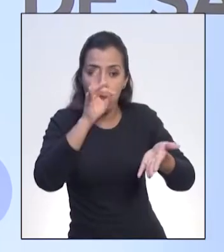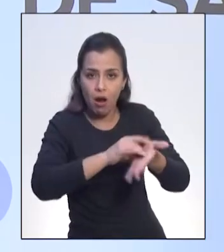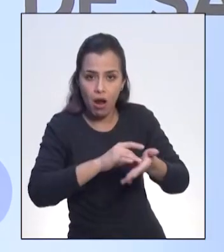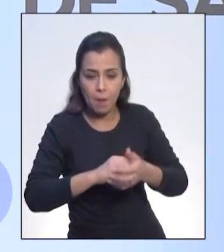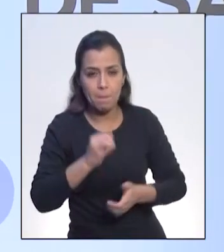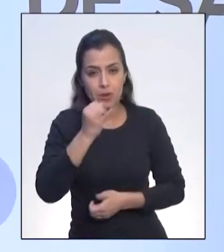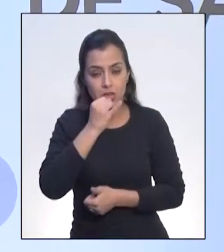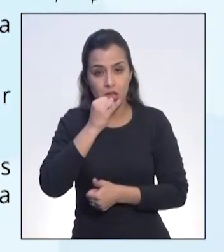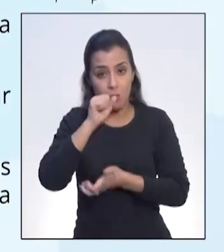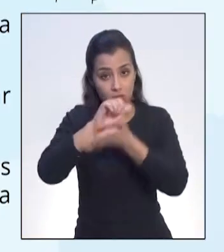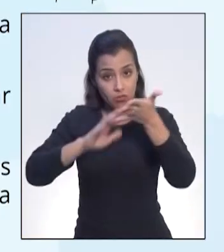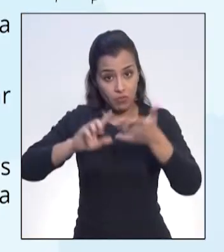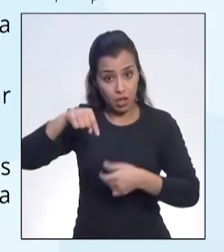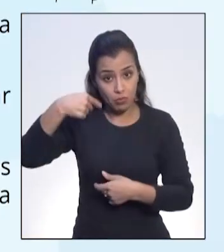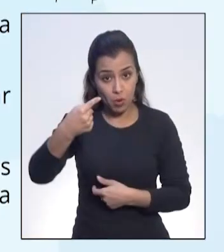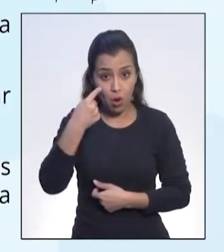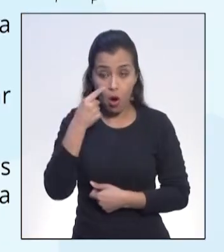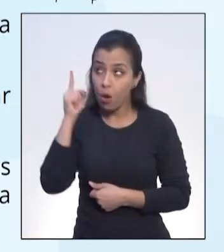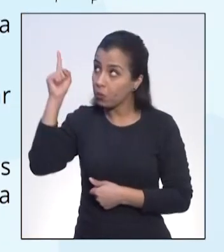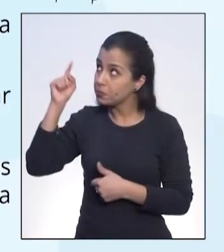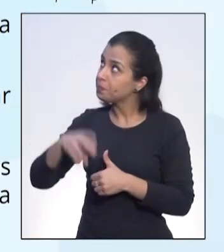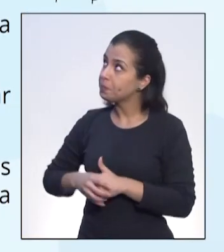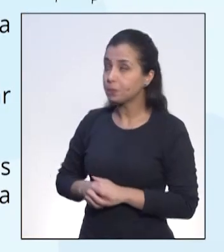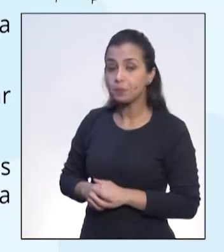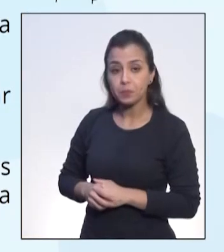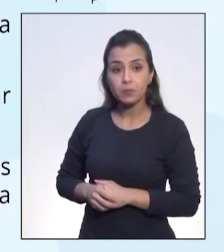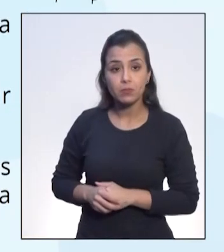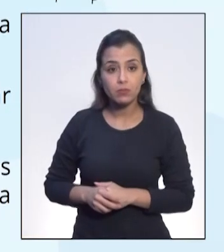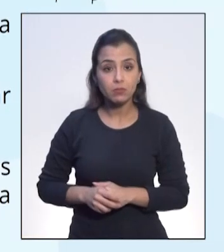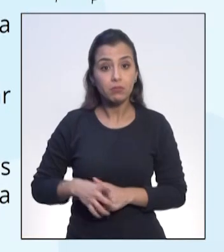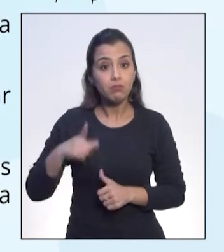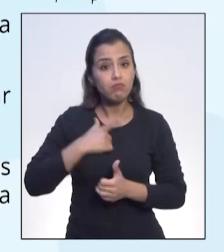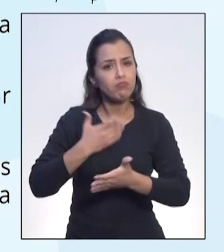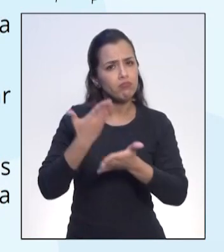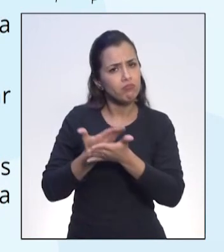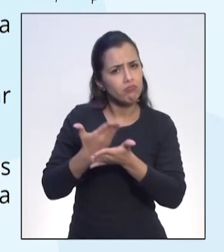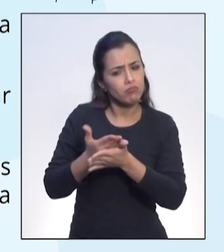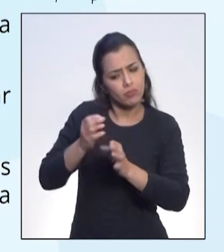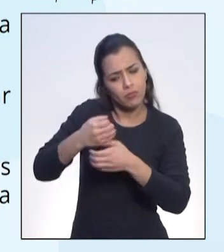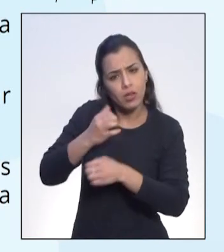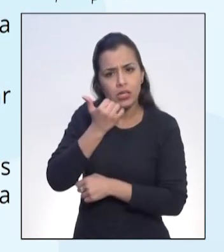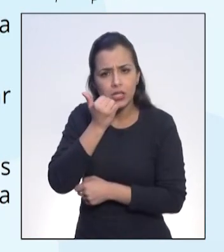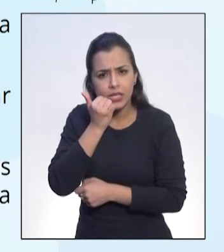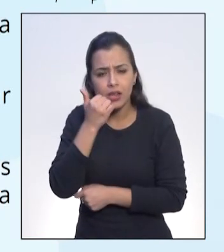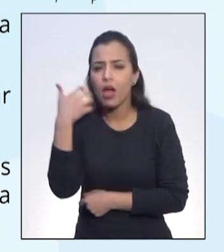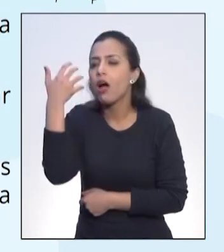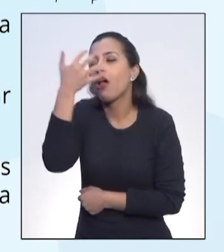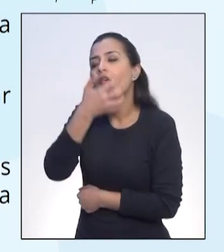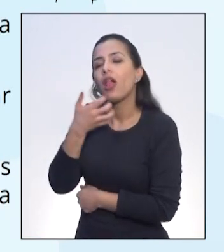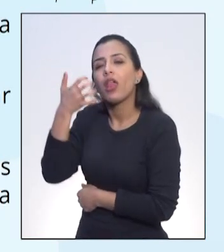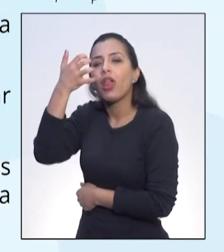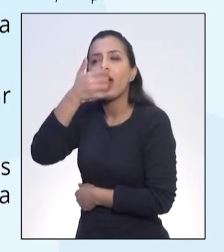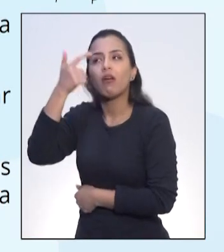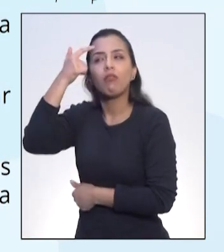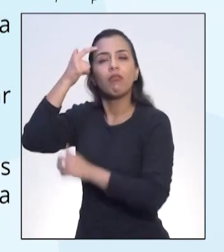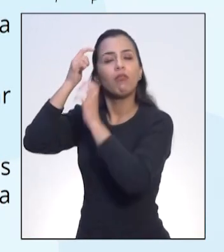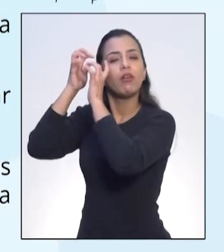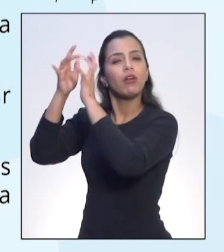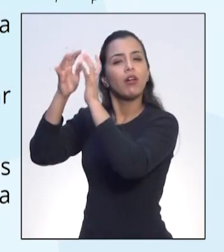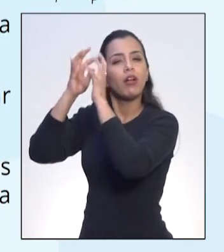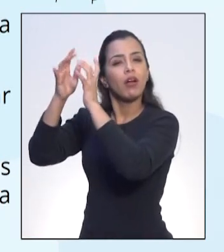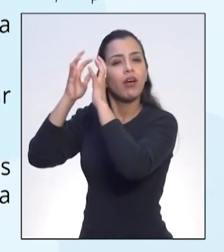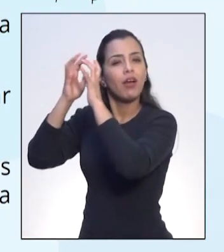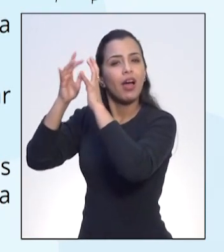que a gente vai fazer. Diz o seguinte: de acordo com estudos científicos, a paixão age no cérebro liberando